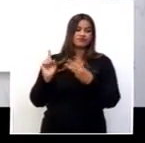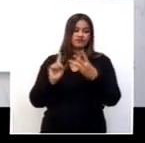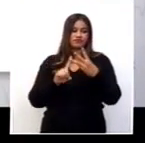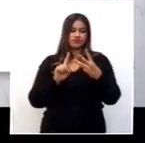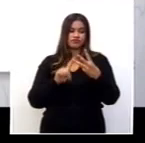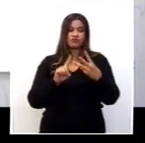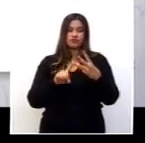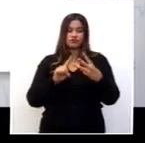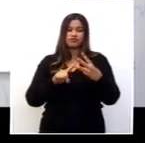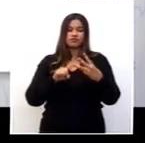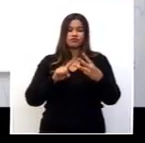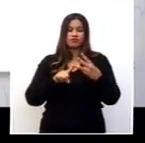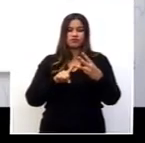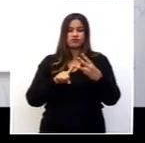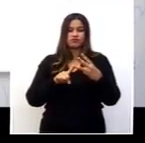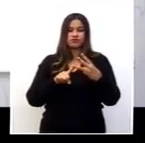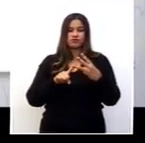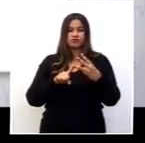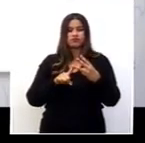Regular esse planejamento,